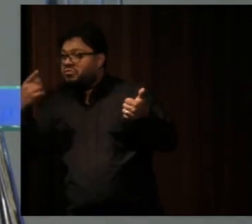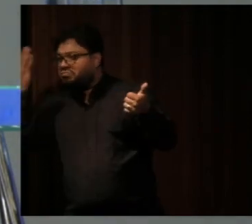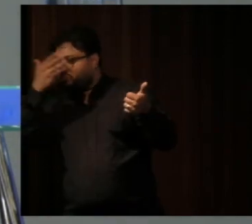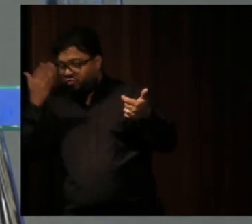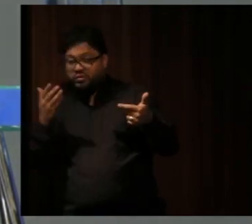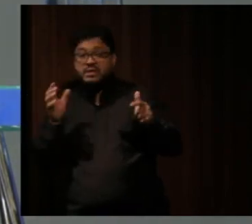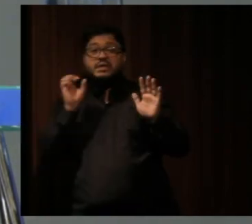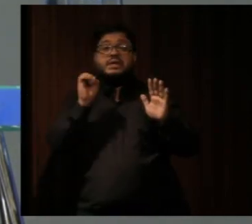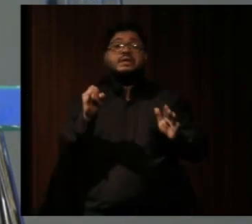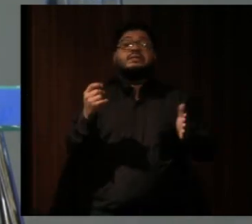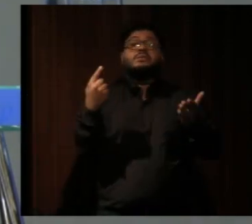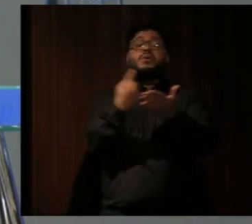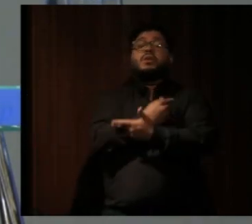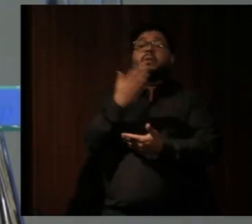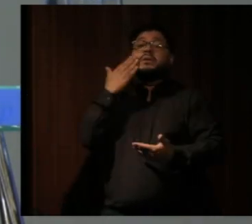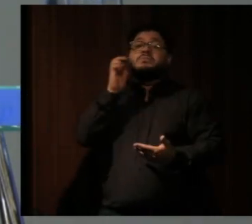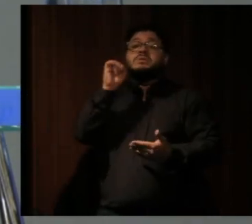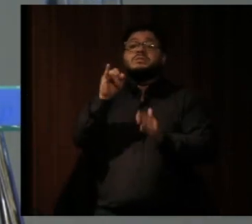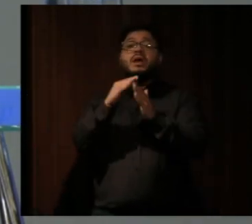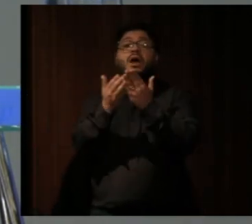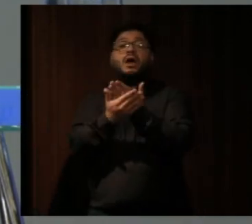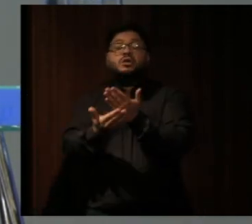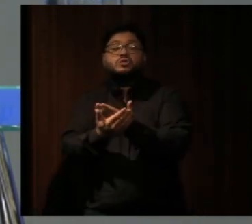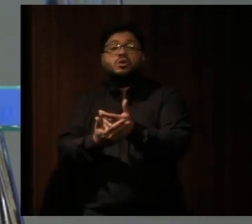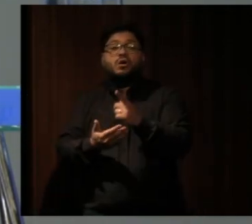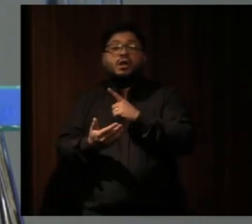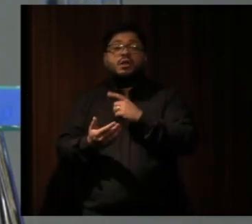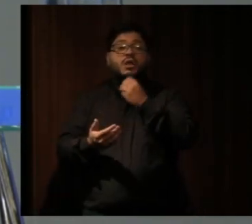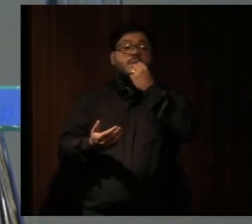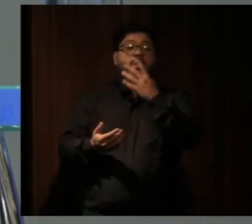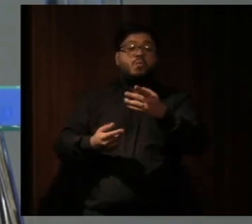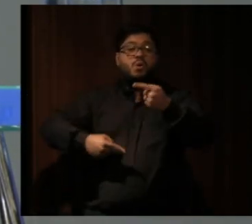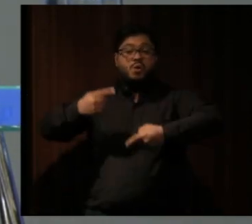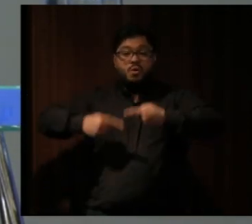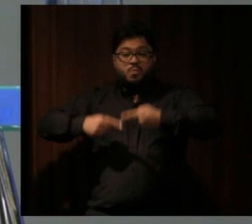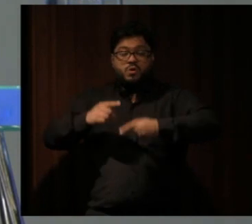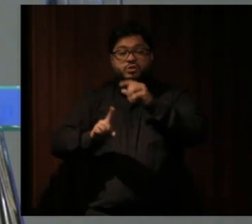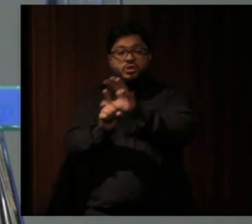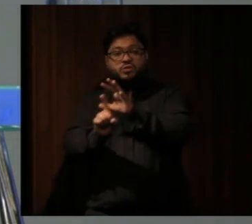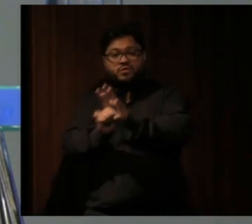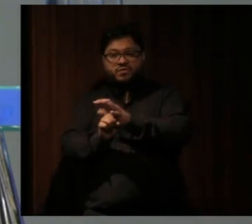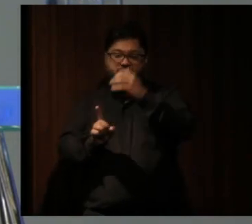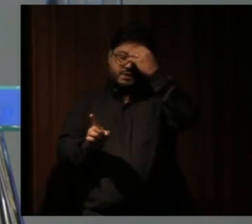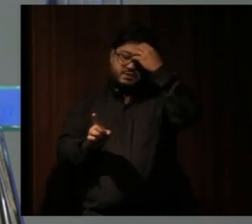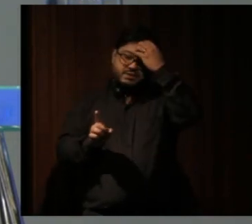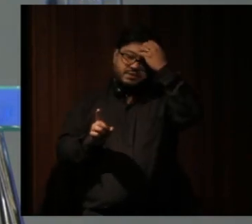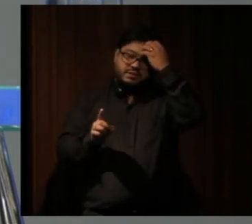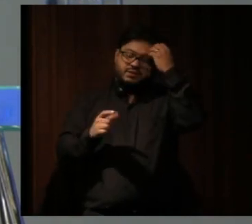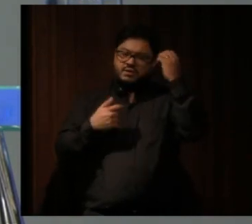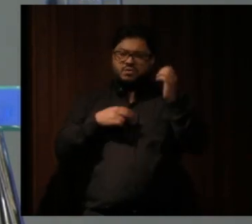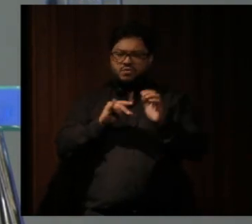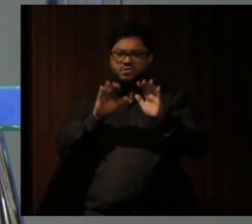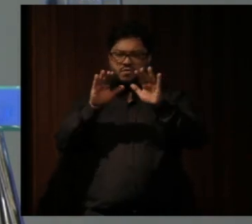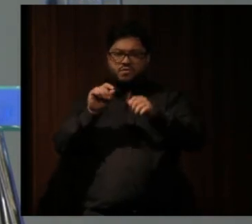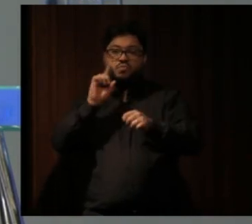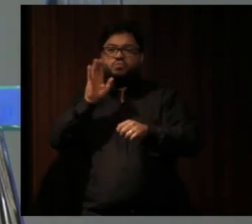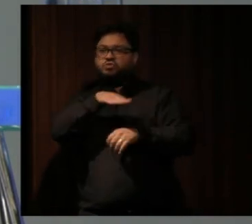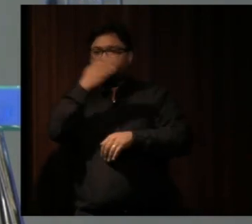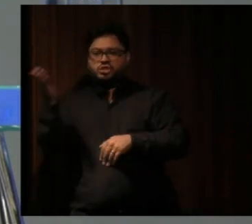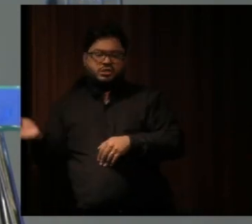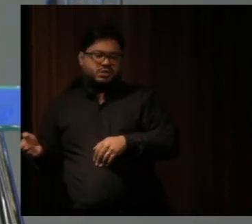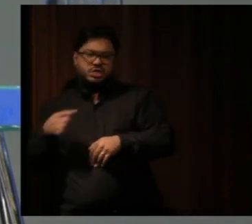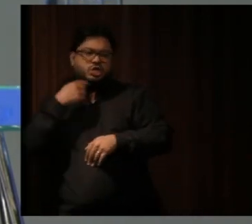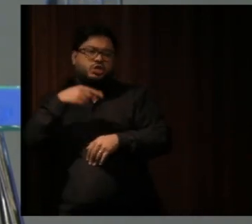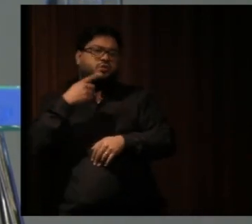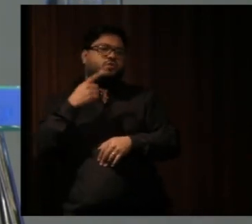ronda e se me pautarem para saber se a escola tá com uma boa política de convivência escolar eu não vou fazer isso num dia eu não vou